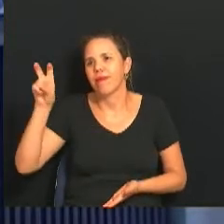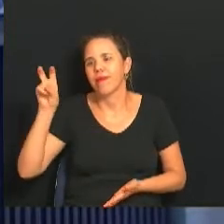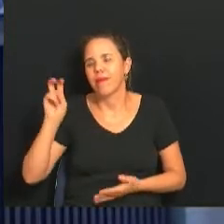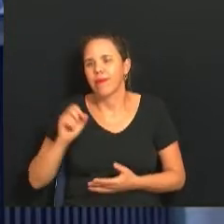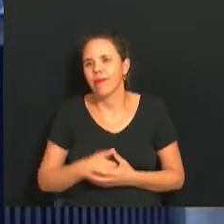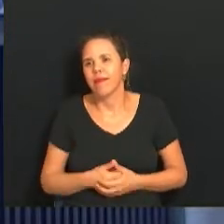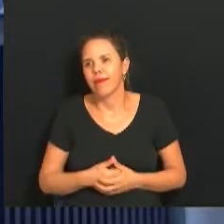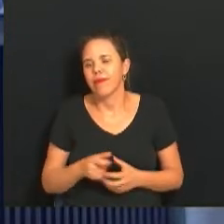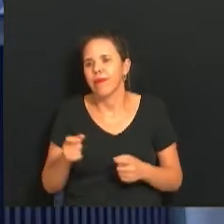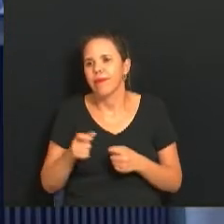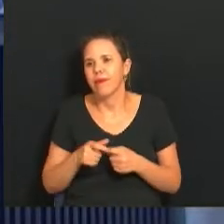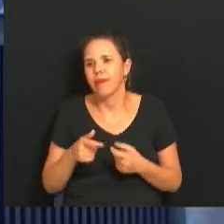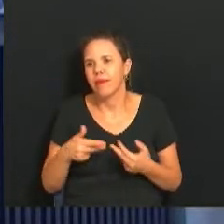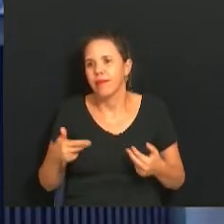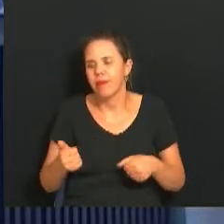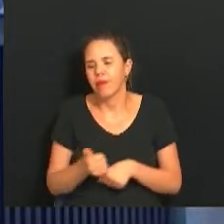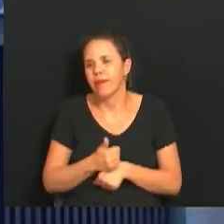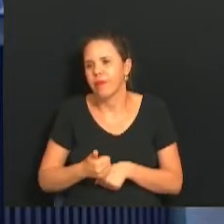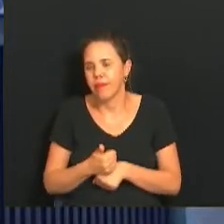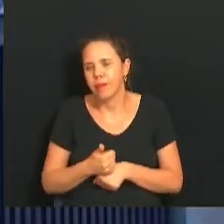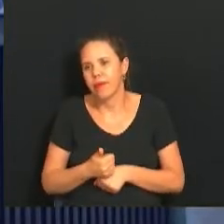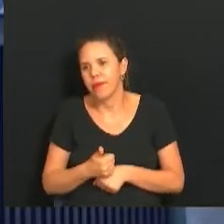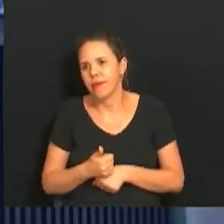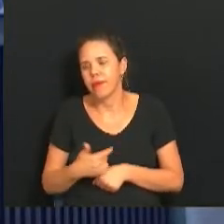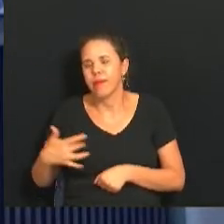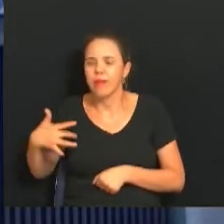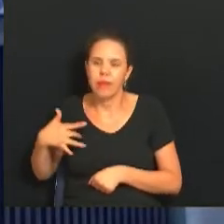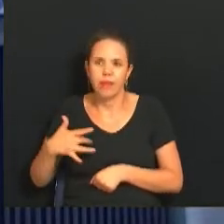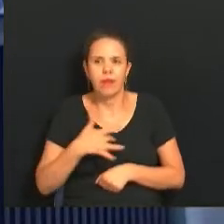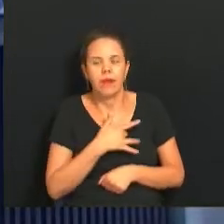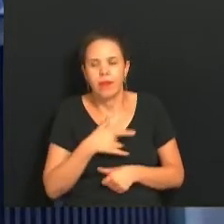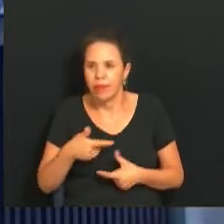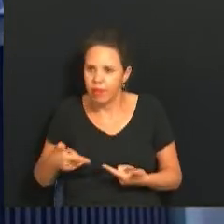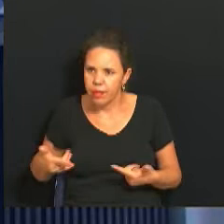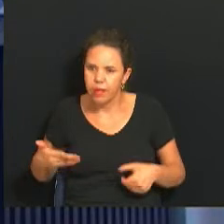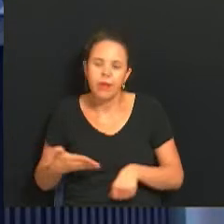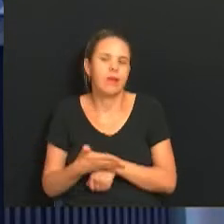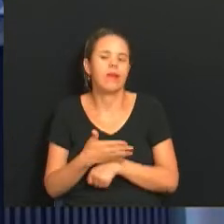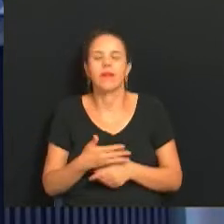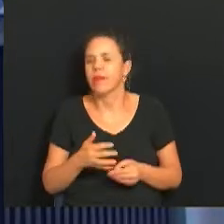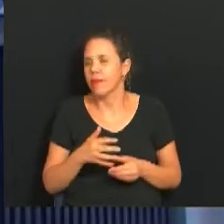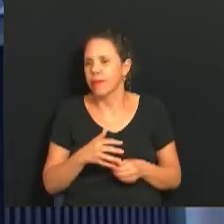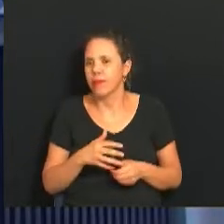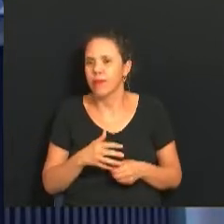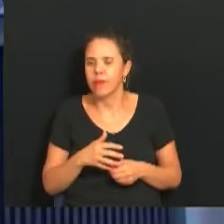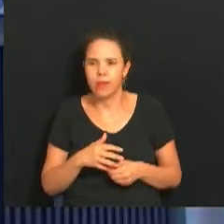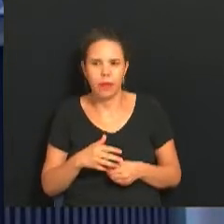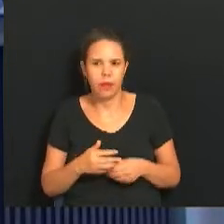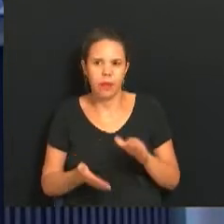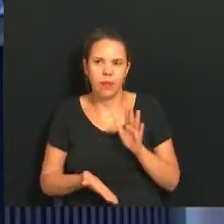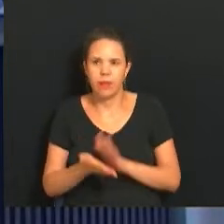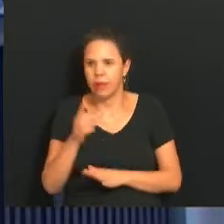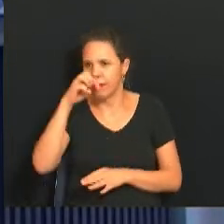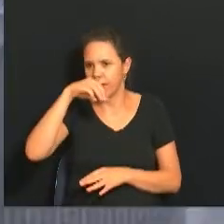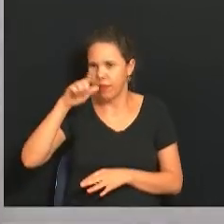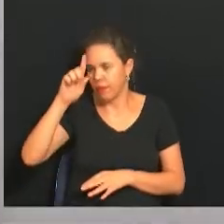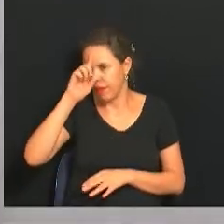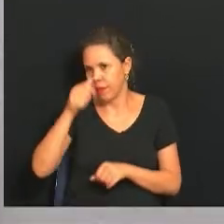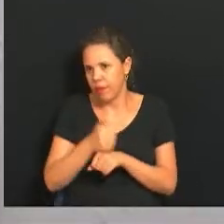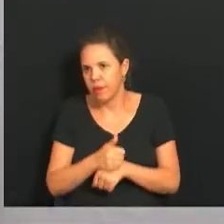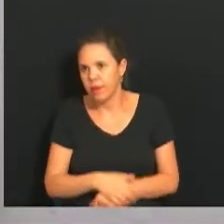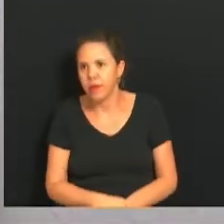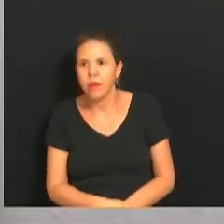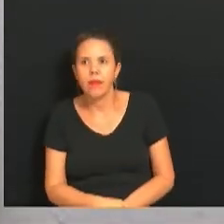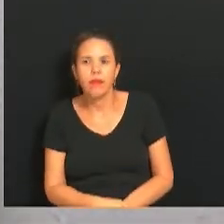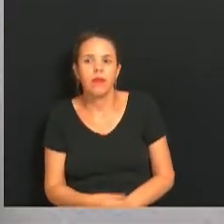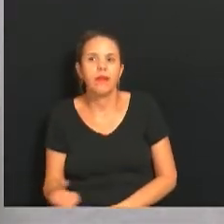entre médicos e outras áreas da saúde que ingressam para sair daqui da rede Mário Gatti como especialistas. Esse